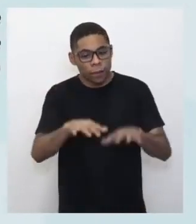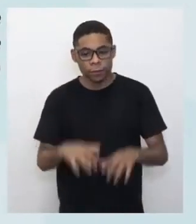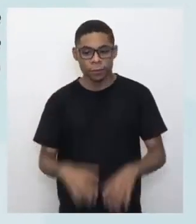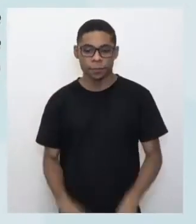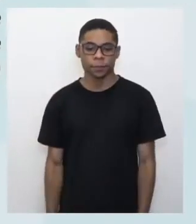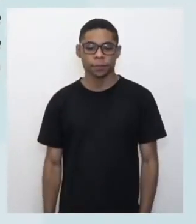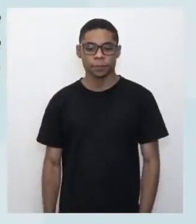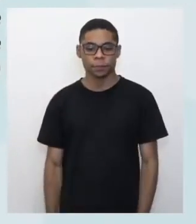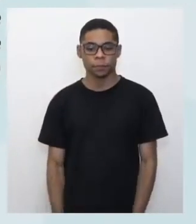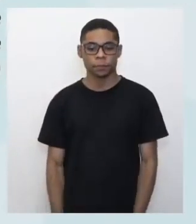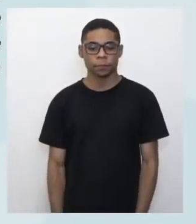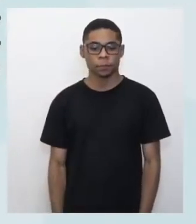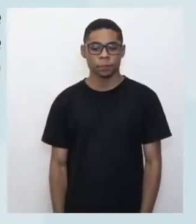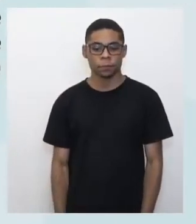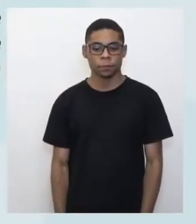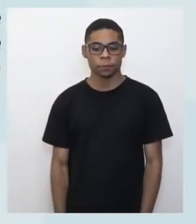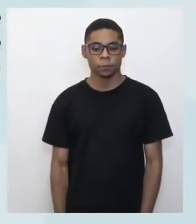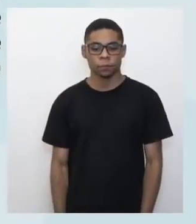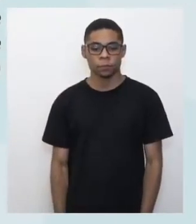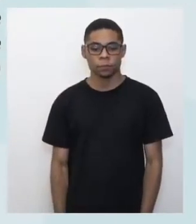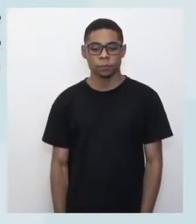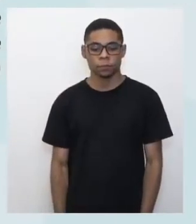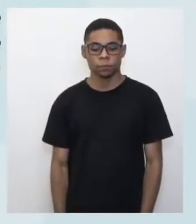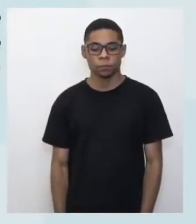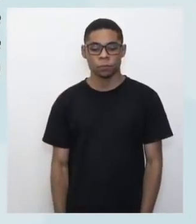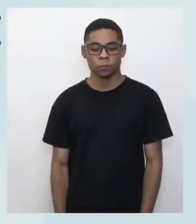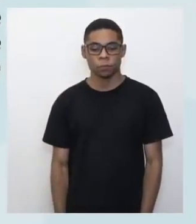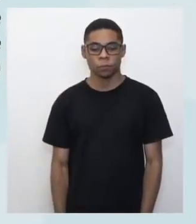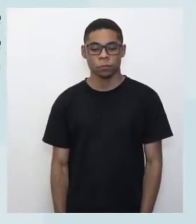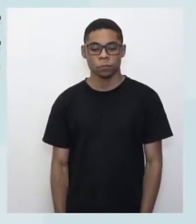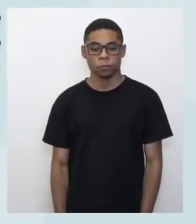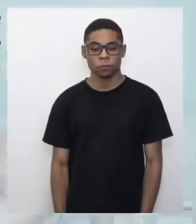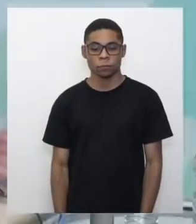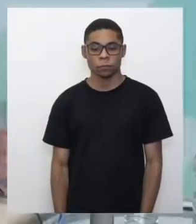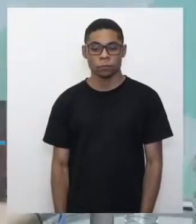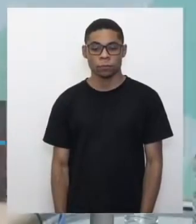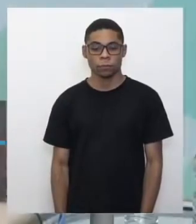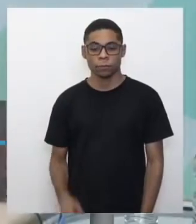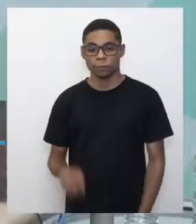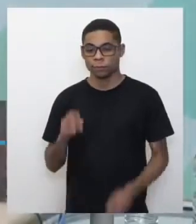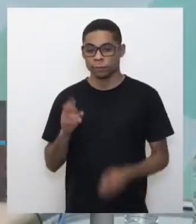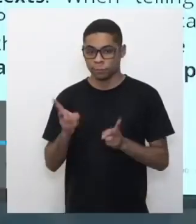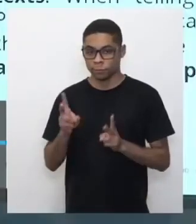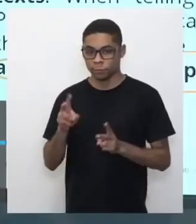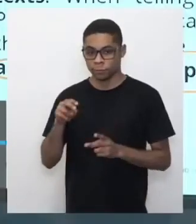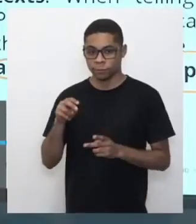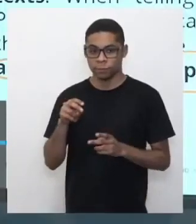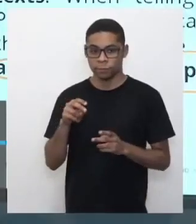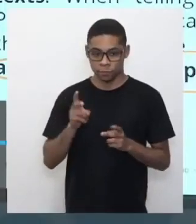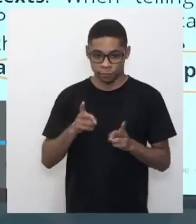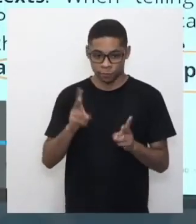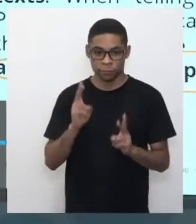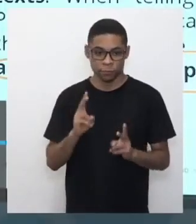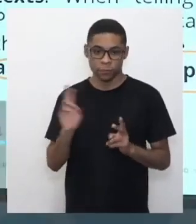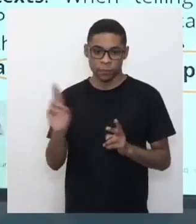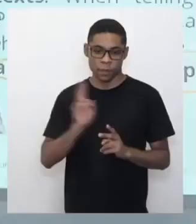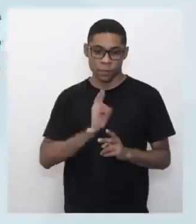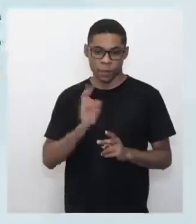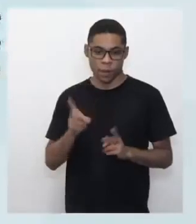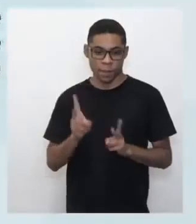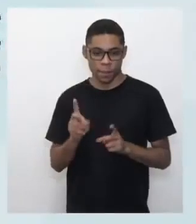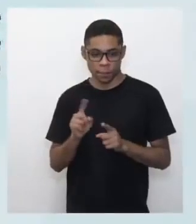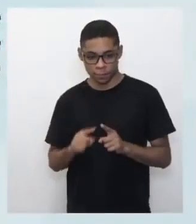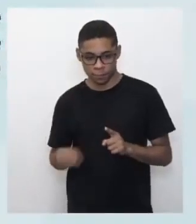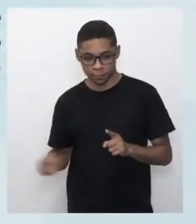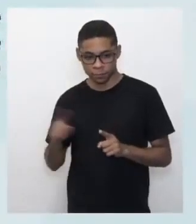Ok, surgiu alguma coisa agora no chat? se ainda estamos no narrative aqui. Ok, vamos lá então, a resposta está ali para vocês,